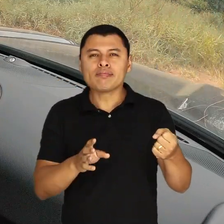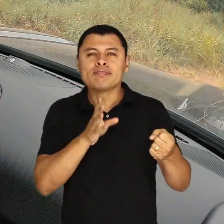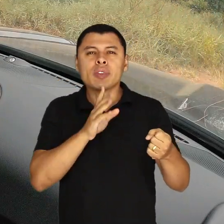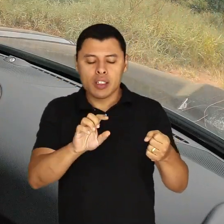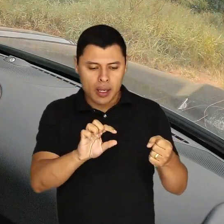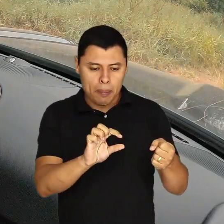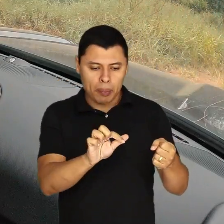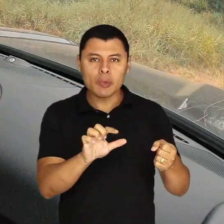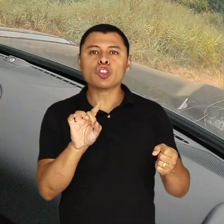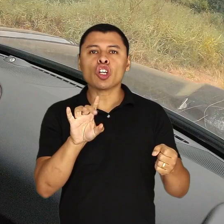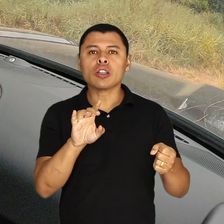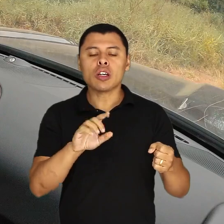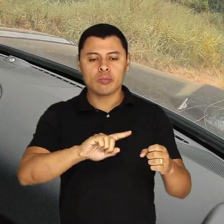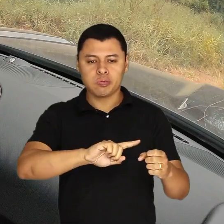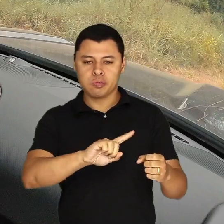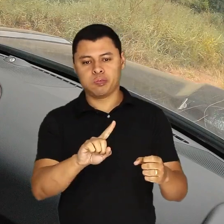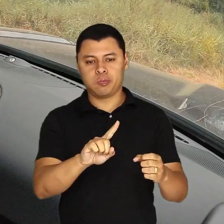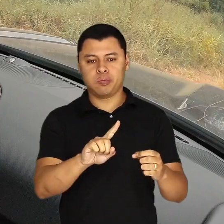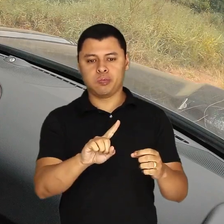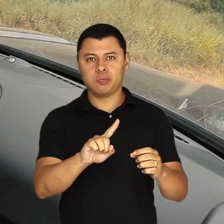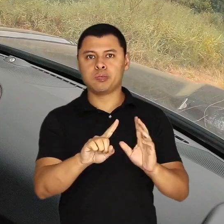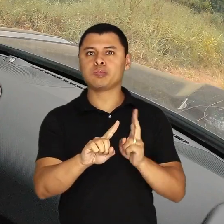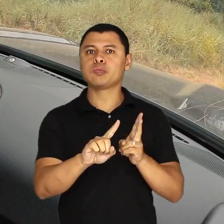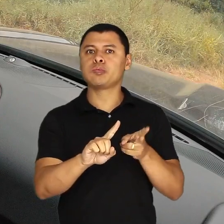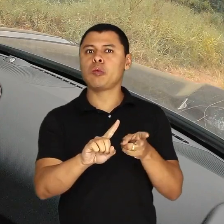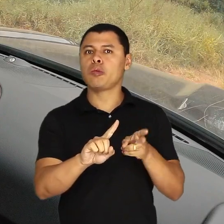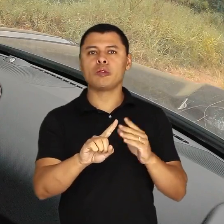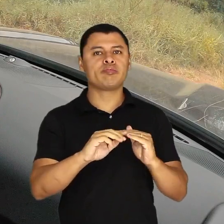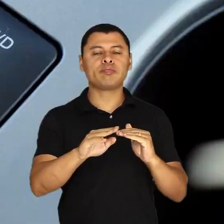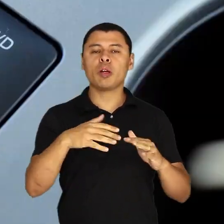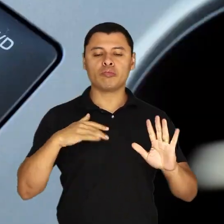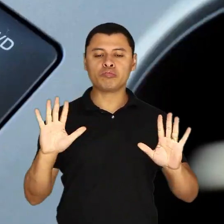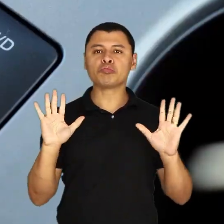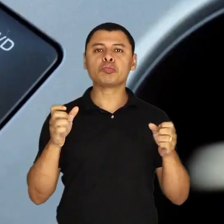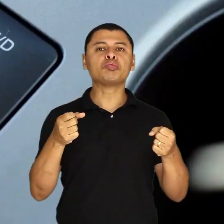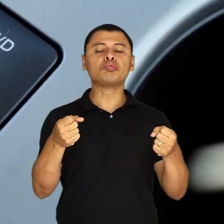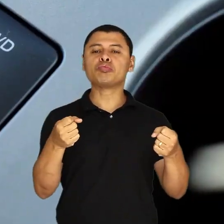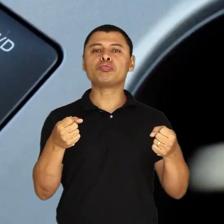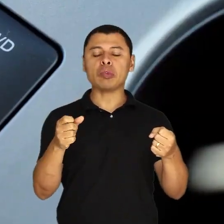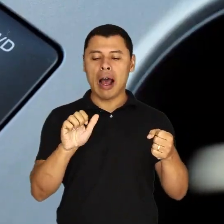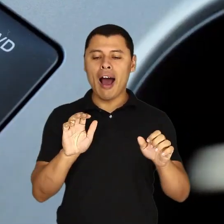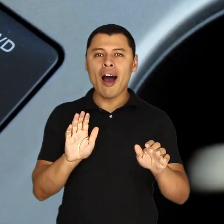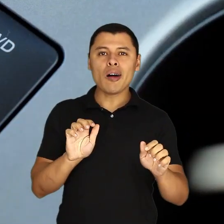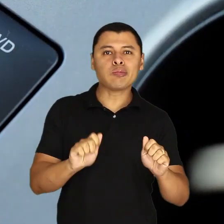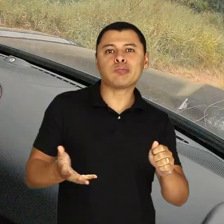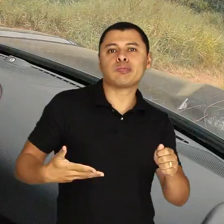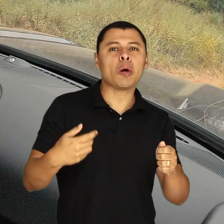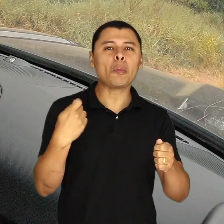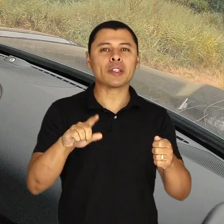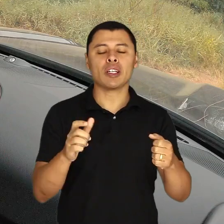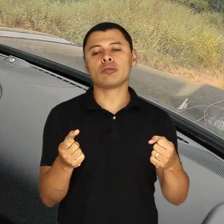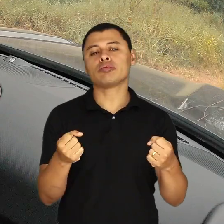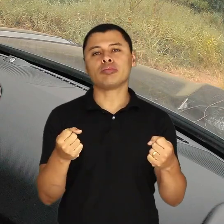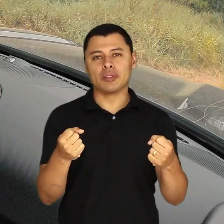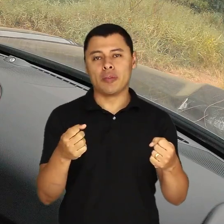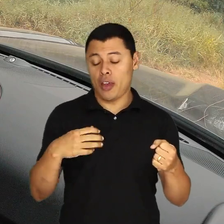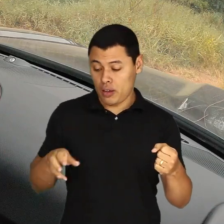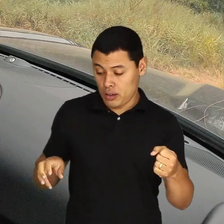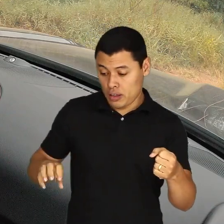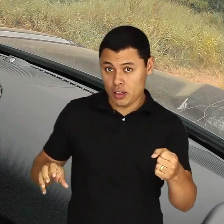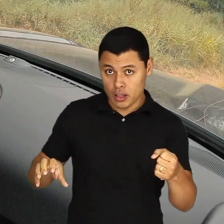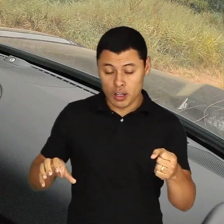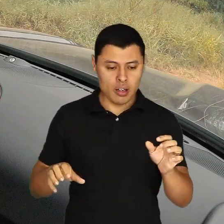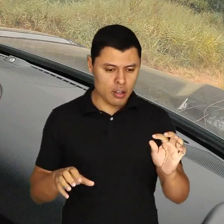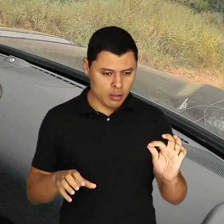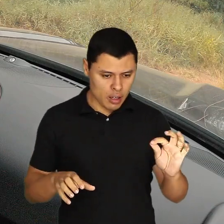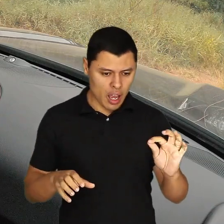controle de velocidade de cruzeiro, só que por fora de estrada. Você aperta essa tecla que está aqui do lado do Goat Modes, né? Nessa rodando aqui, na tecla do lado, e